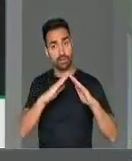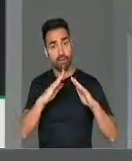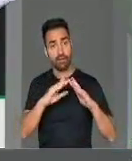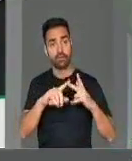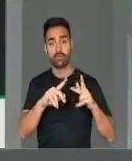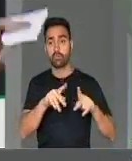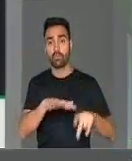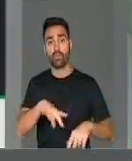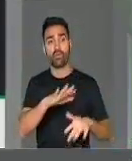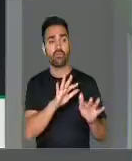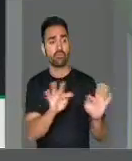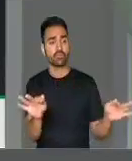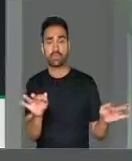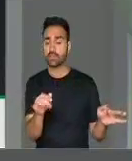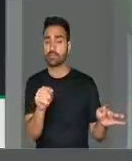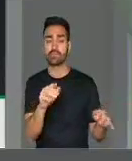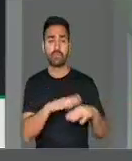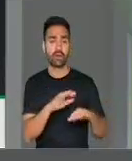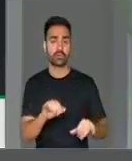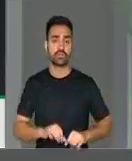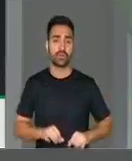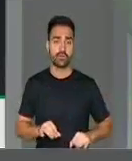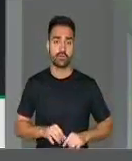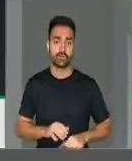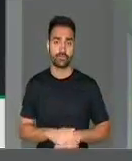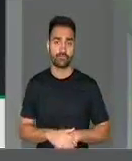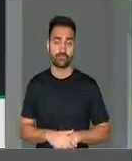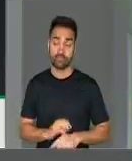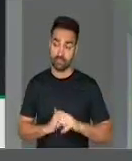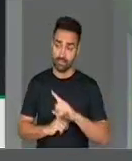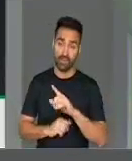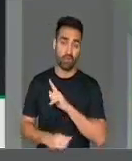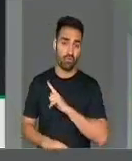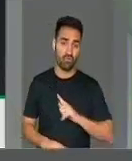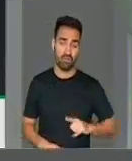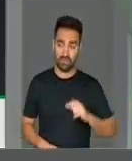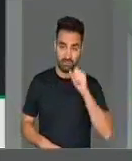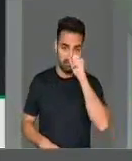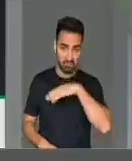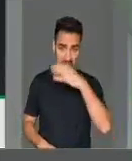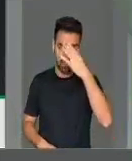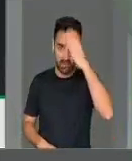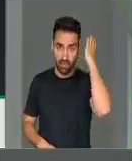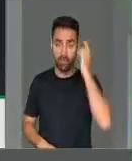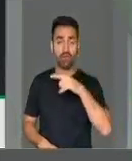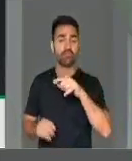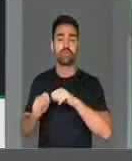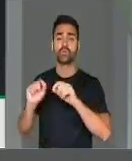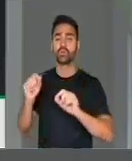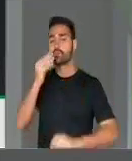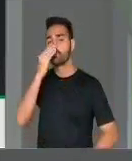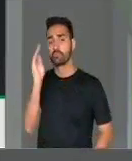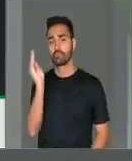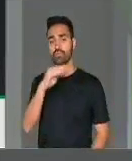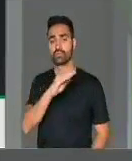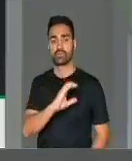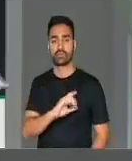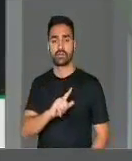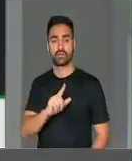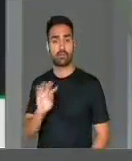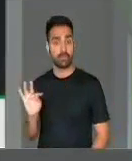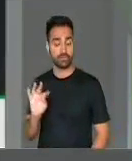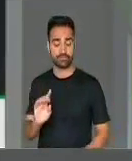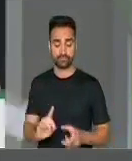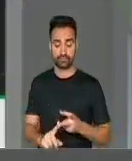a população mais carente. Foi esse mesmo governo que rasgou a CLT. Foi